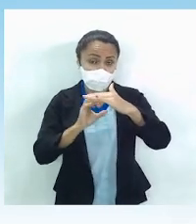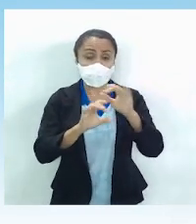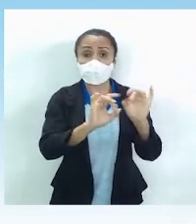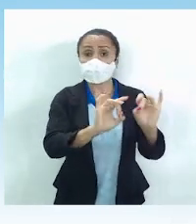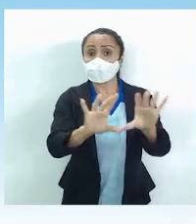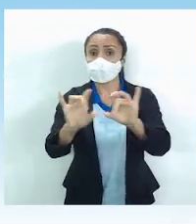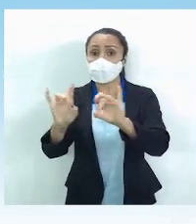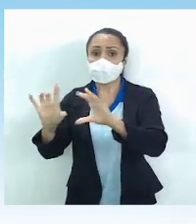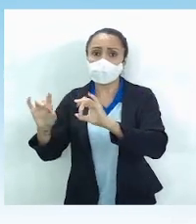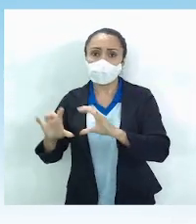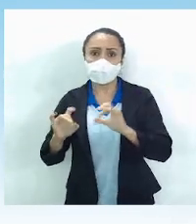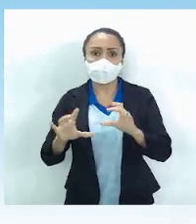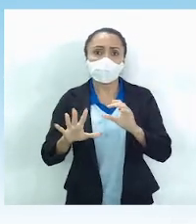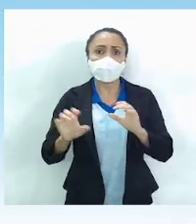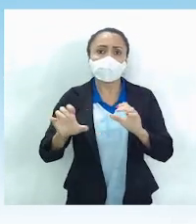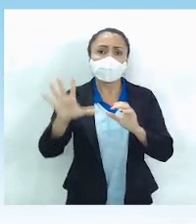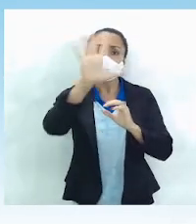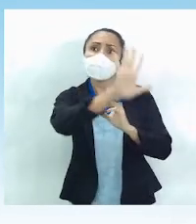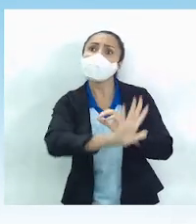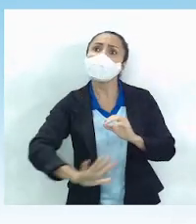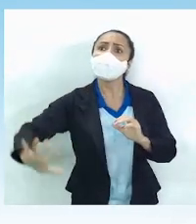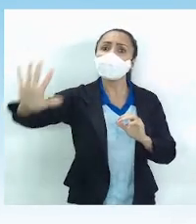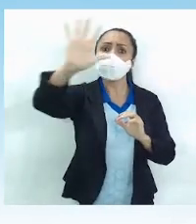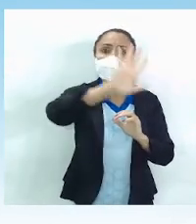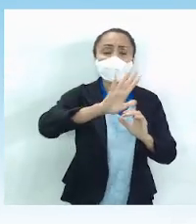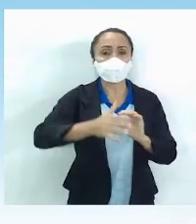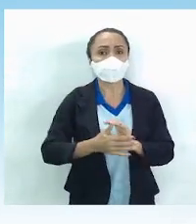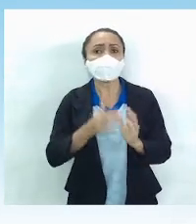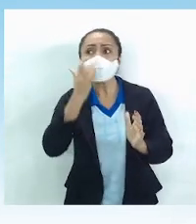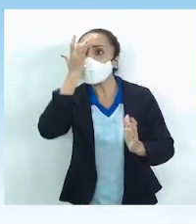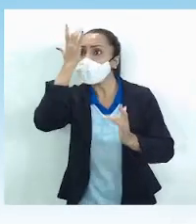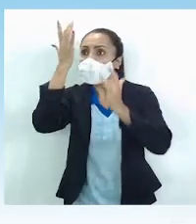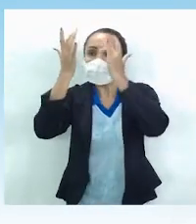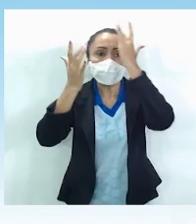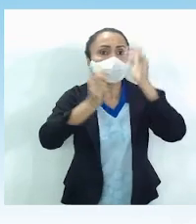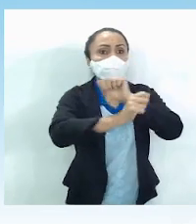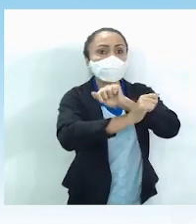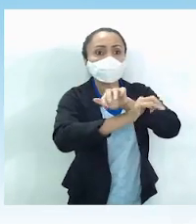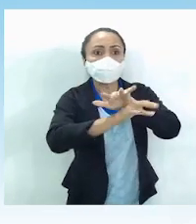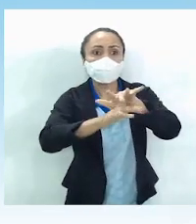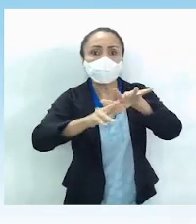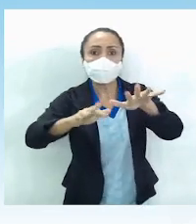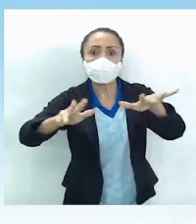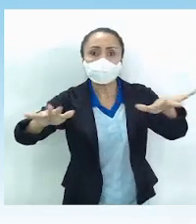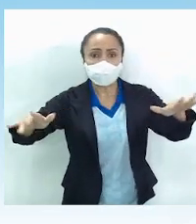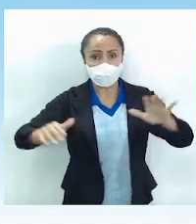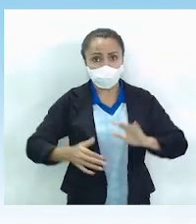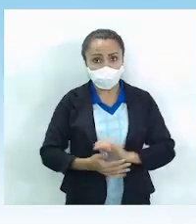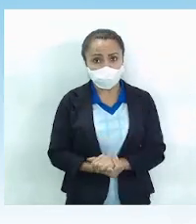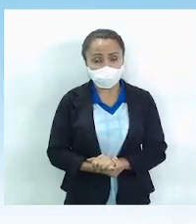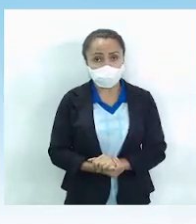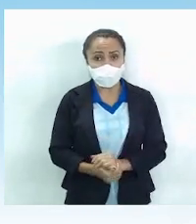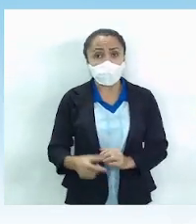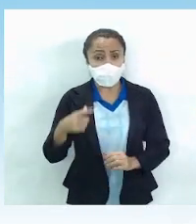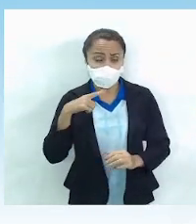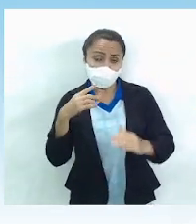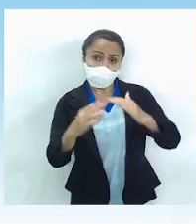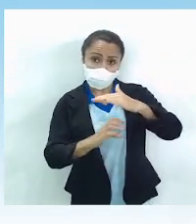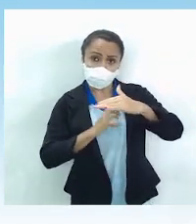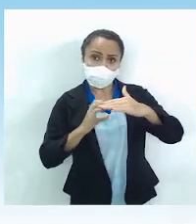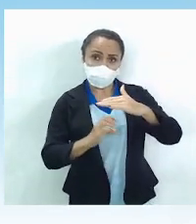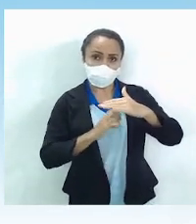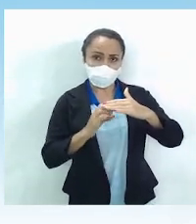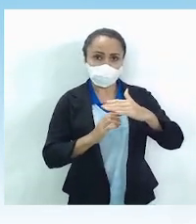seu produto em toda a União Europeia com a facilidade da distribuição desse produto. Eu tenho uma empresa